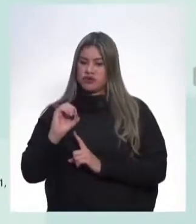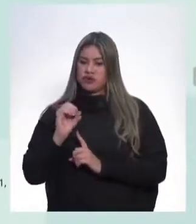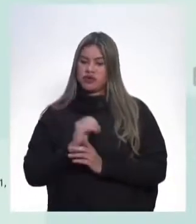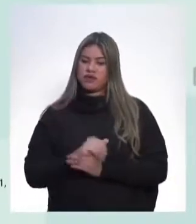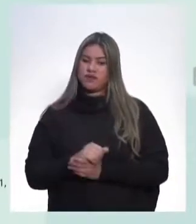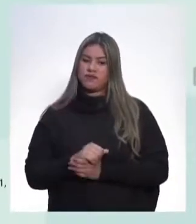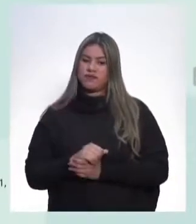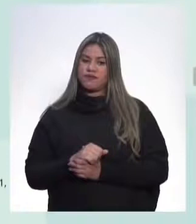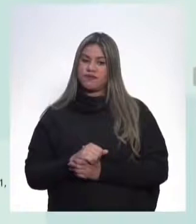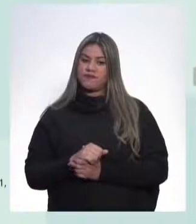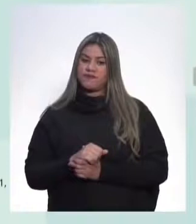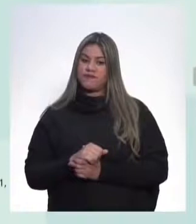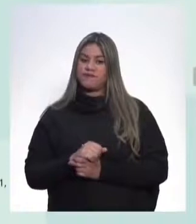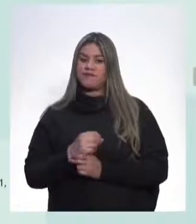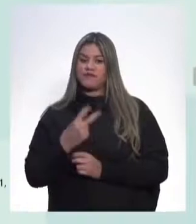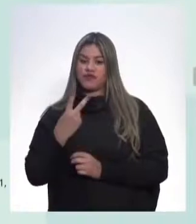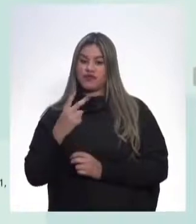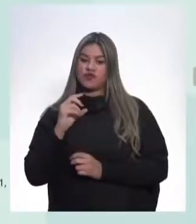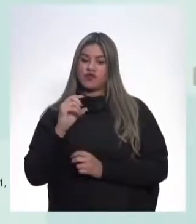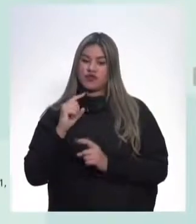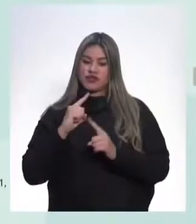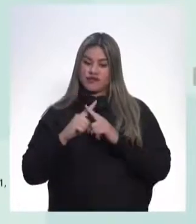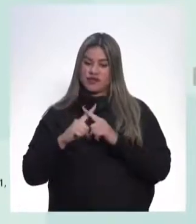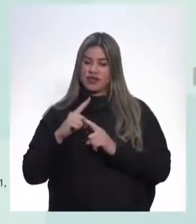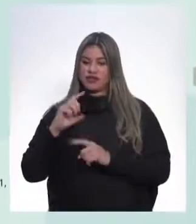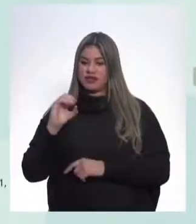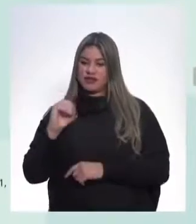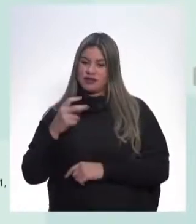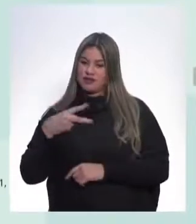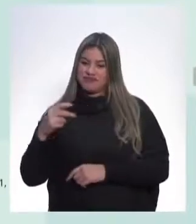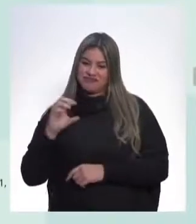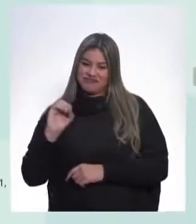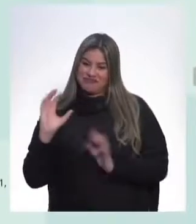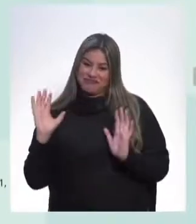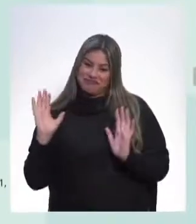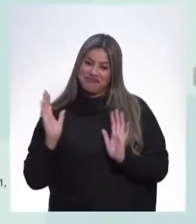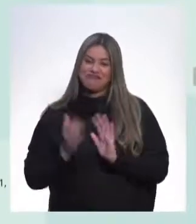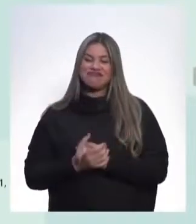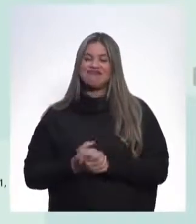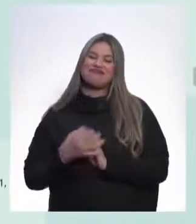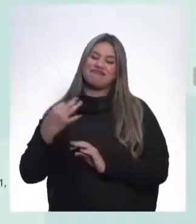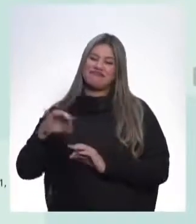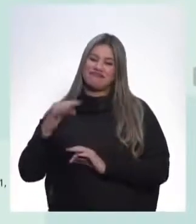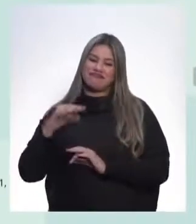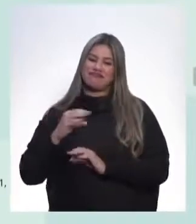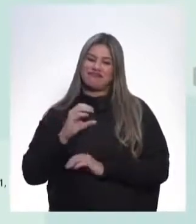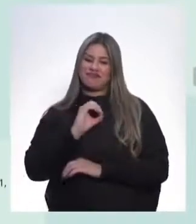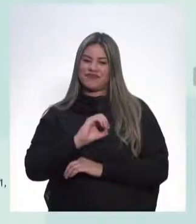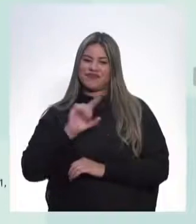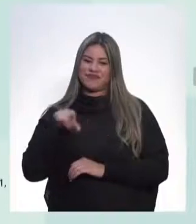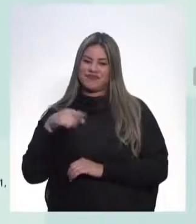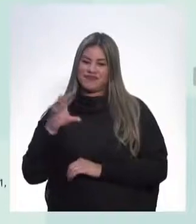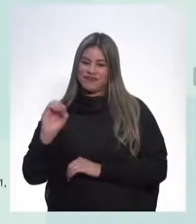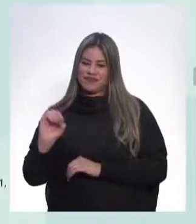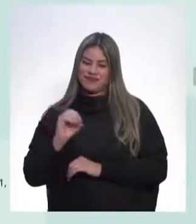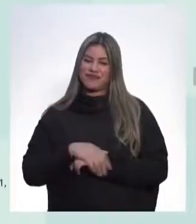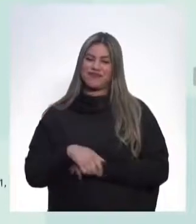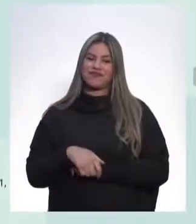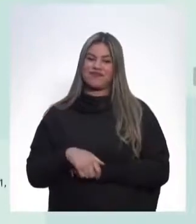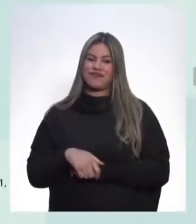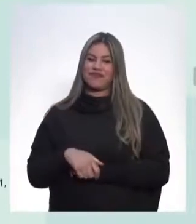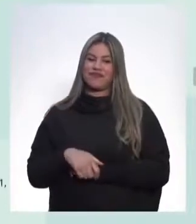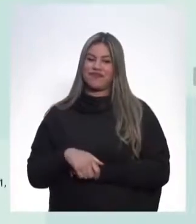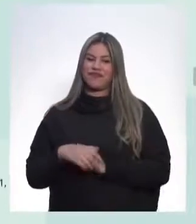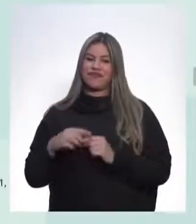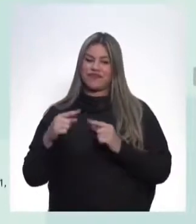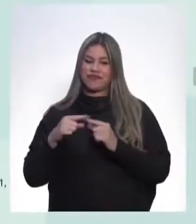Vamos pensar. 2 vezes 0? Que eu saiba é 0. Então, tá certinho. 0, 0. Que, ó, aqui